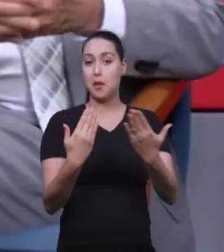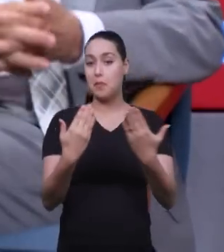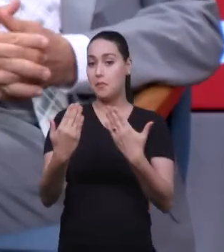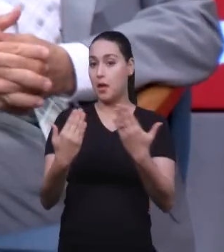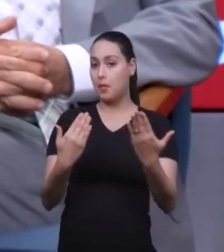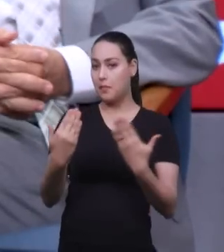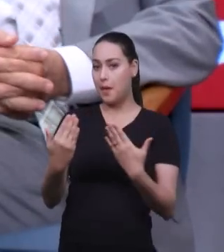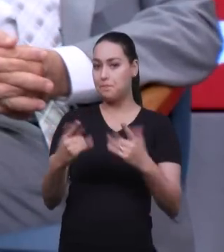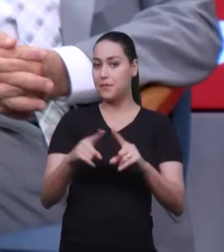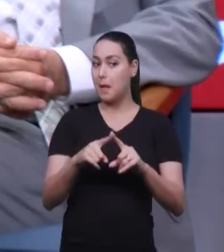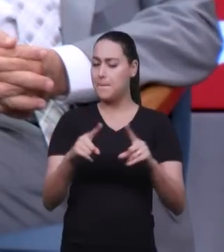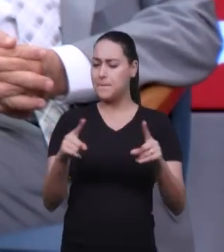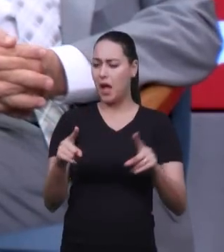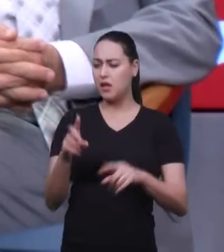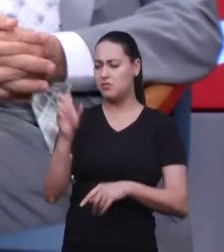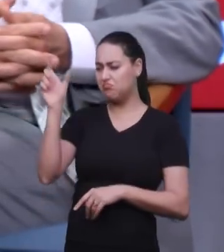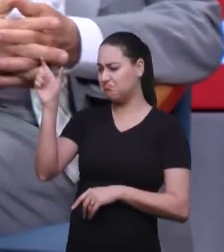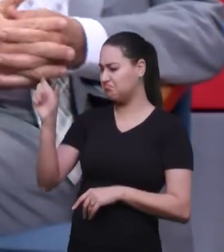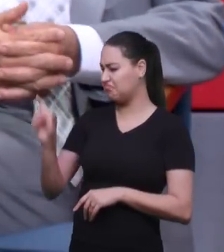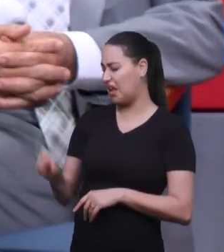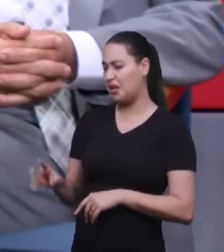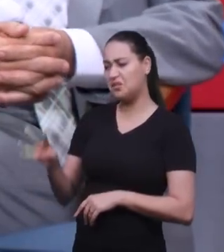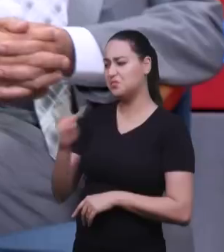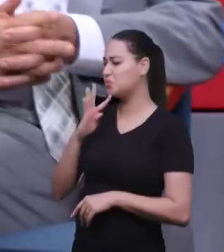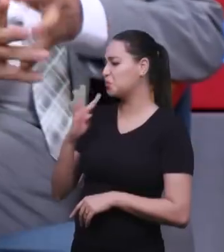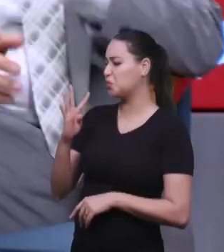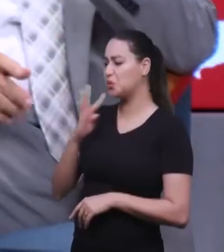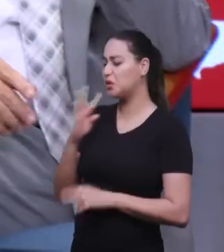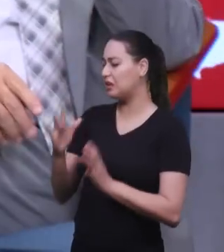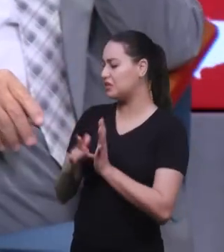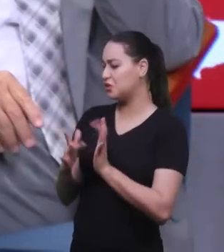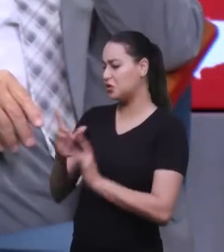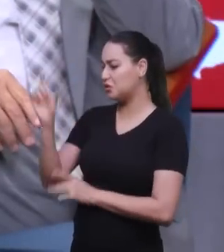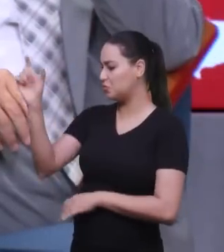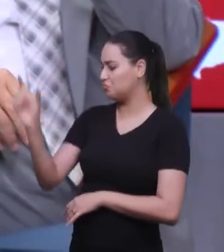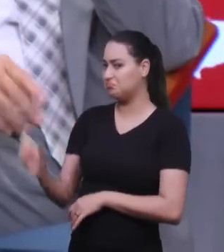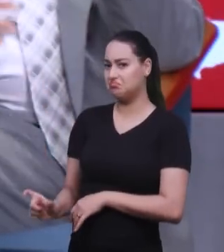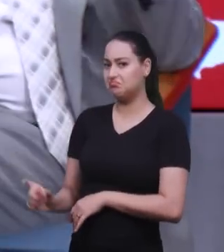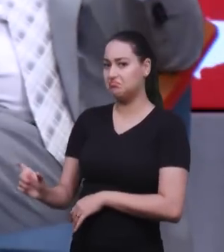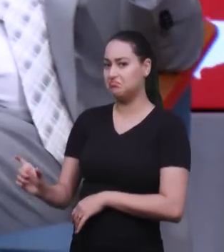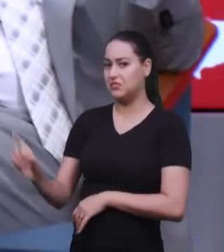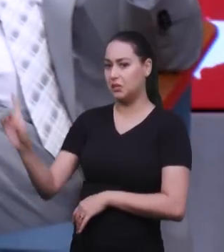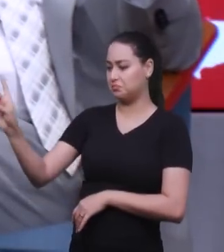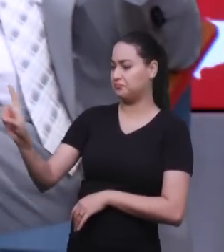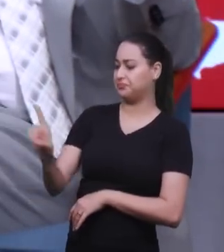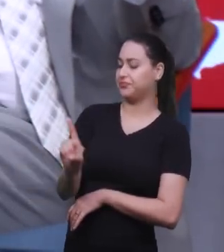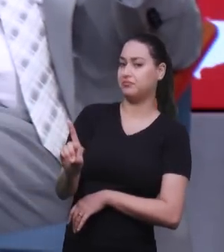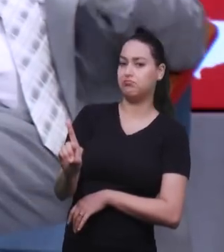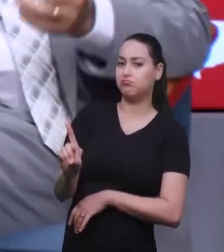a dialogar com eles. Eles não o reconheceram, mas